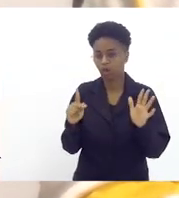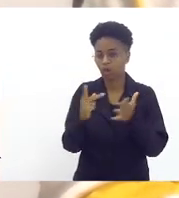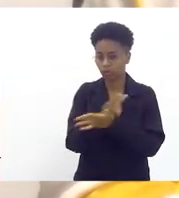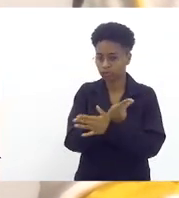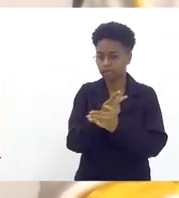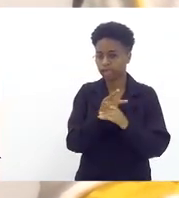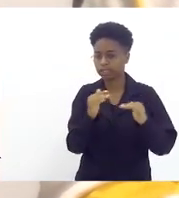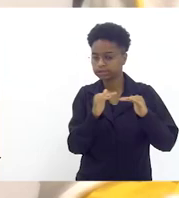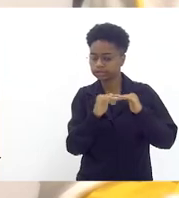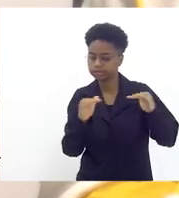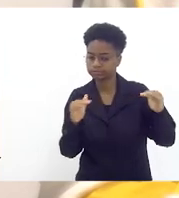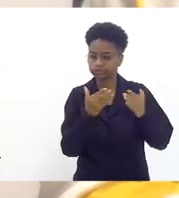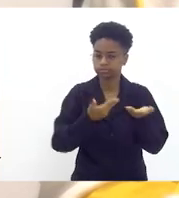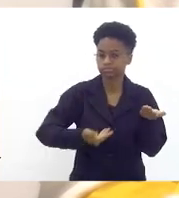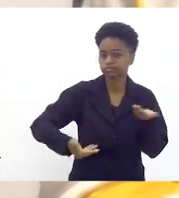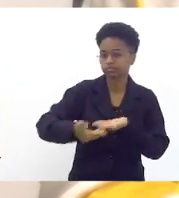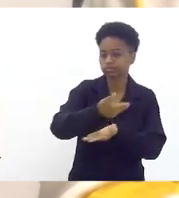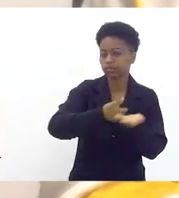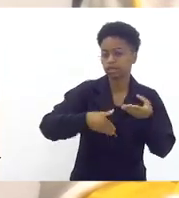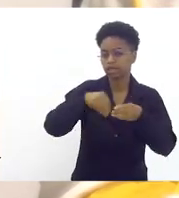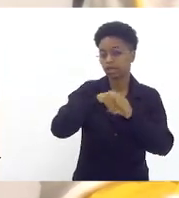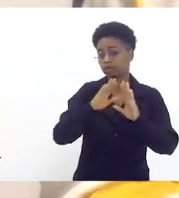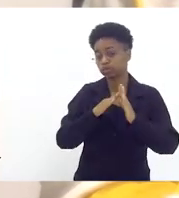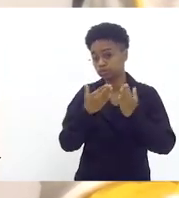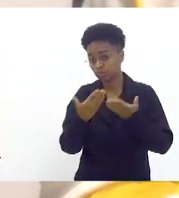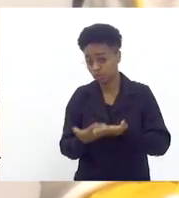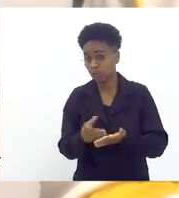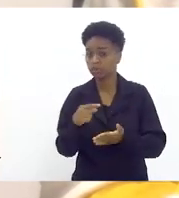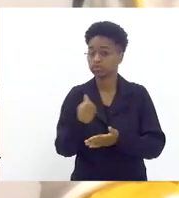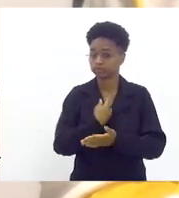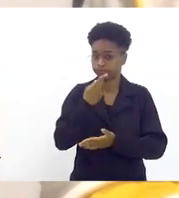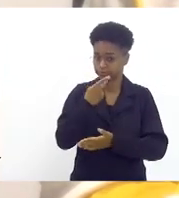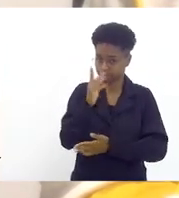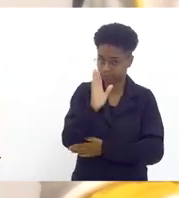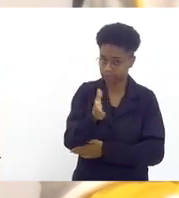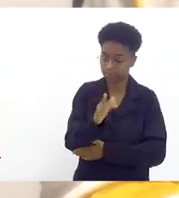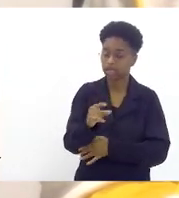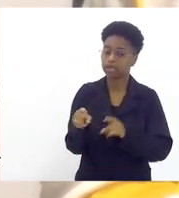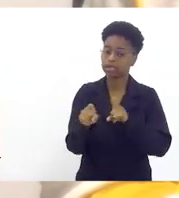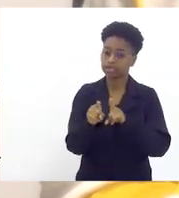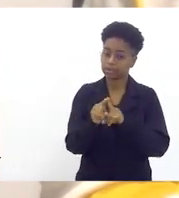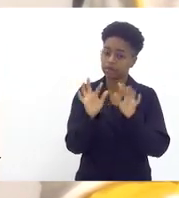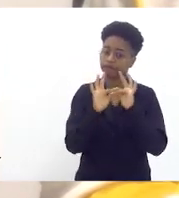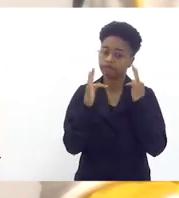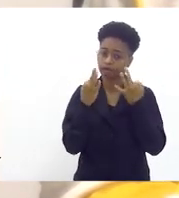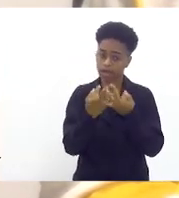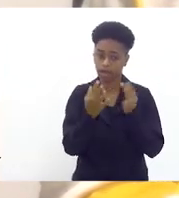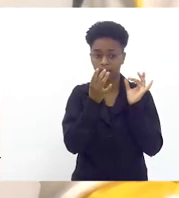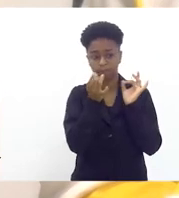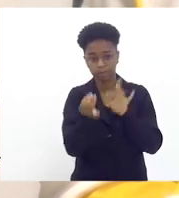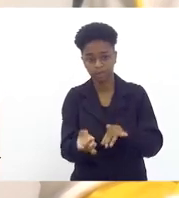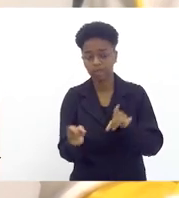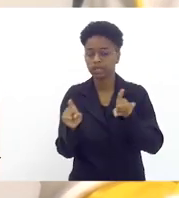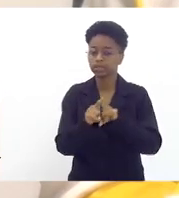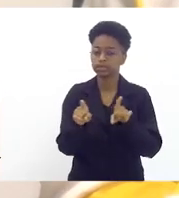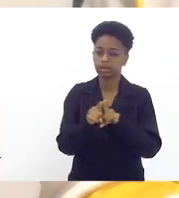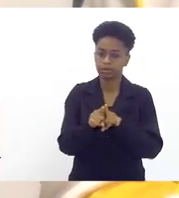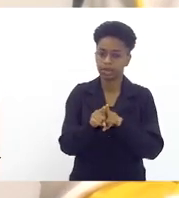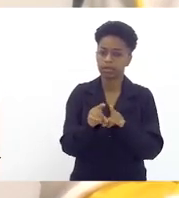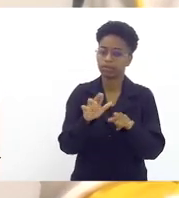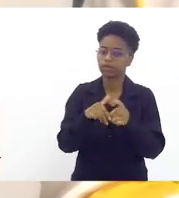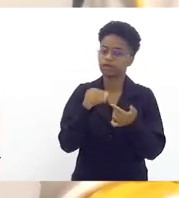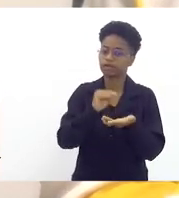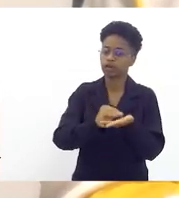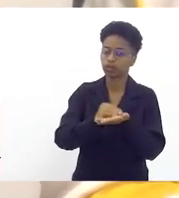forma horizontal entre os espaços escolares, como foi muito falado aqui, por familiares, e é muito também por falta